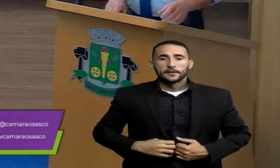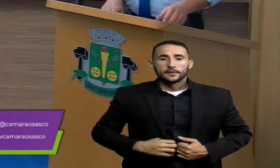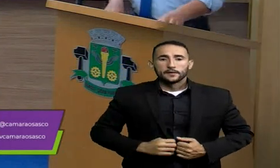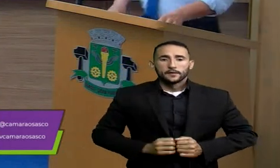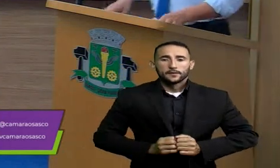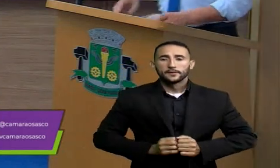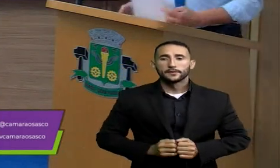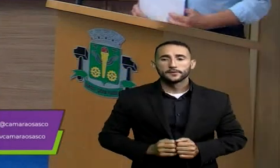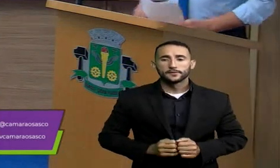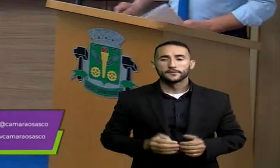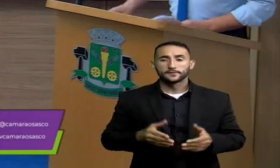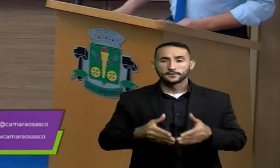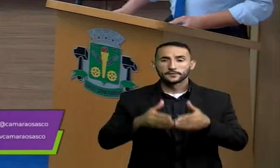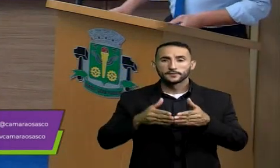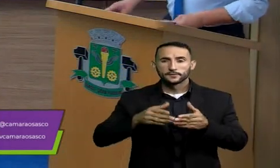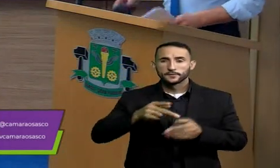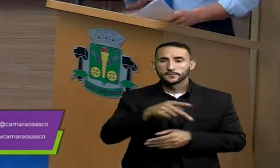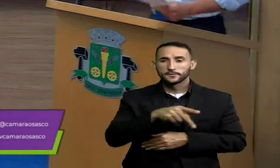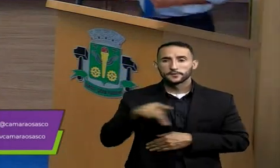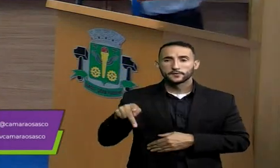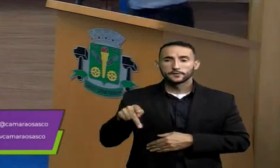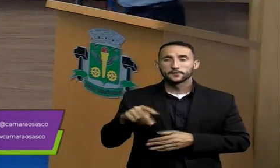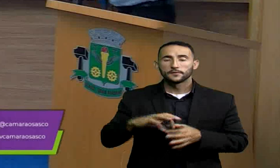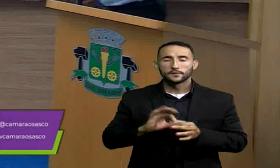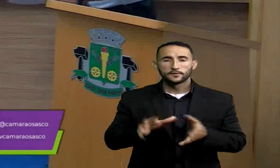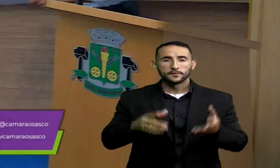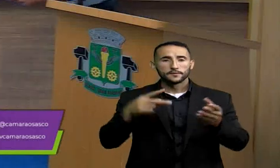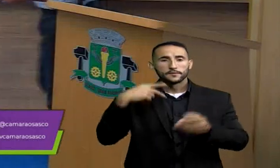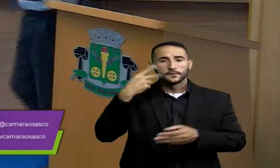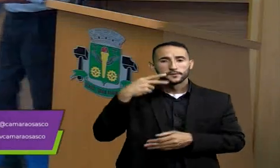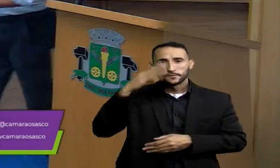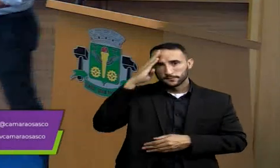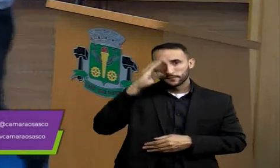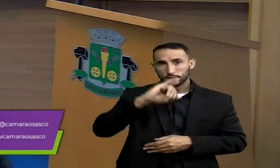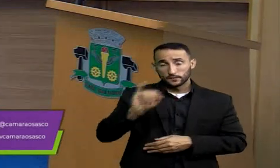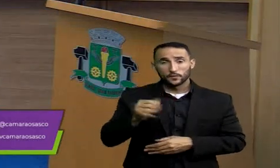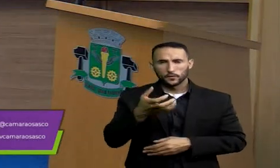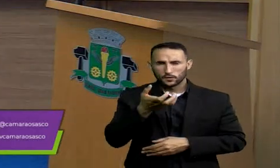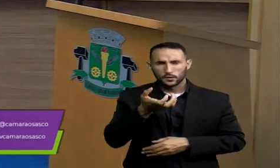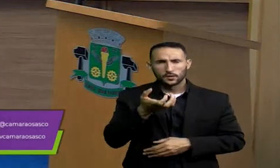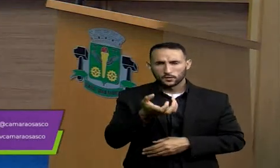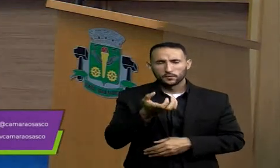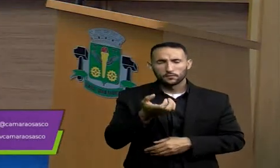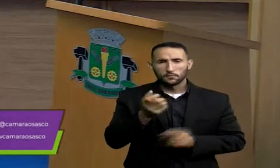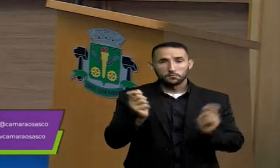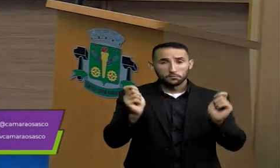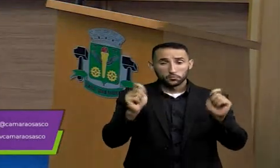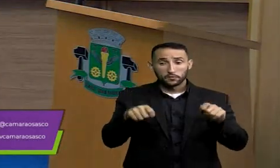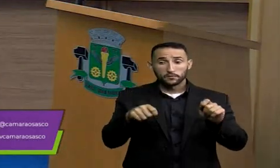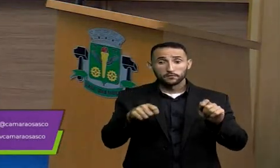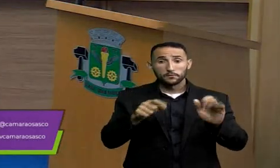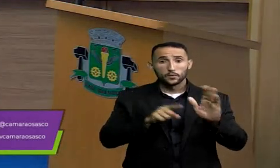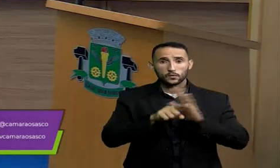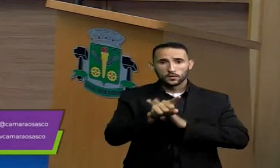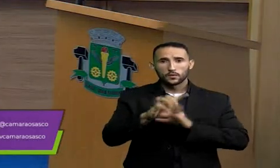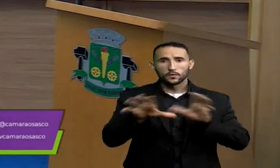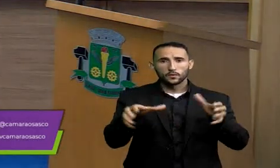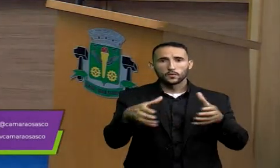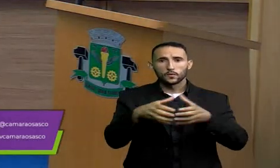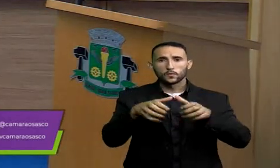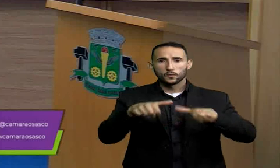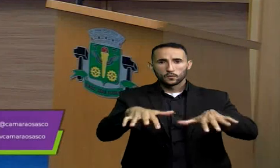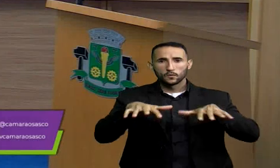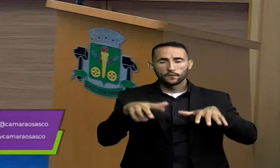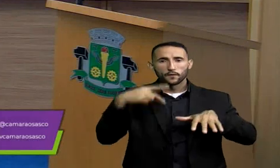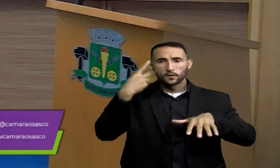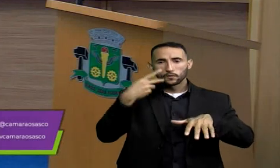delbo questão de ordem Presidente questão de ordem Vereador josas eu gostaria que vossa excelência consultasse plenário para incluir também